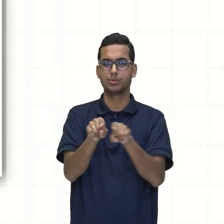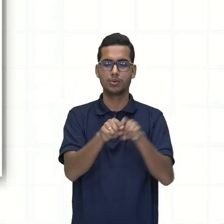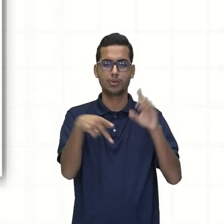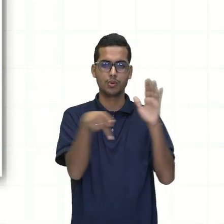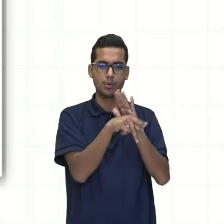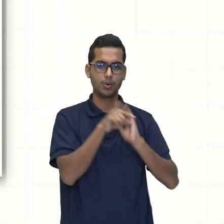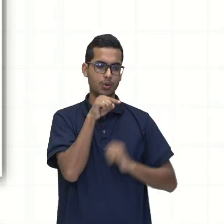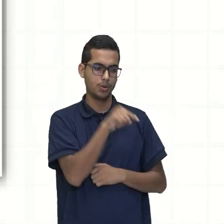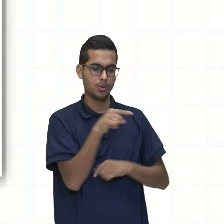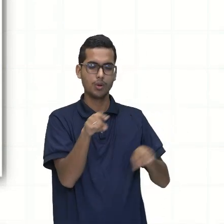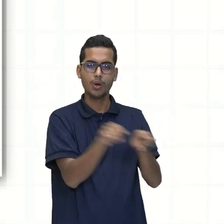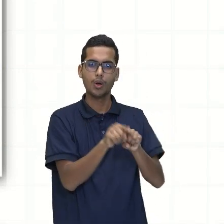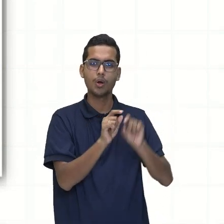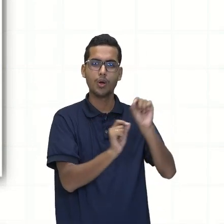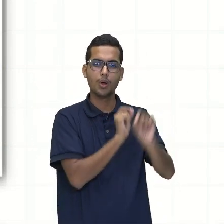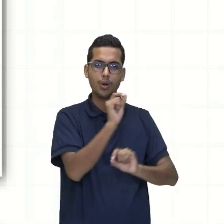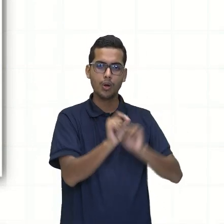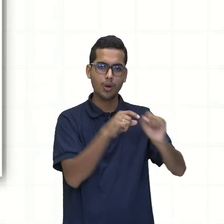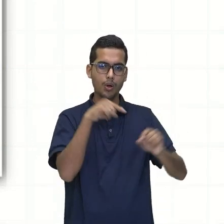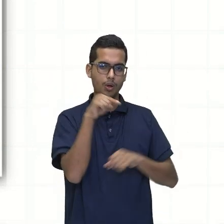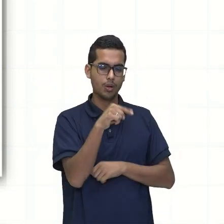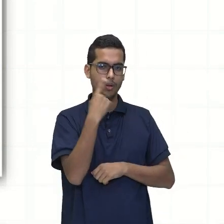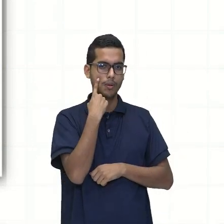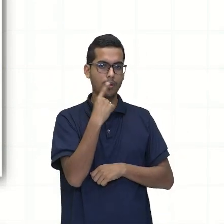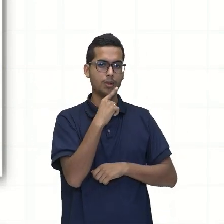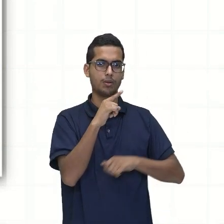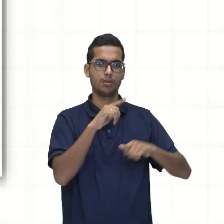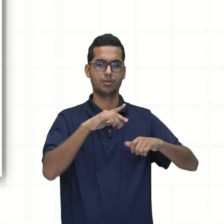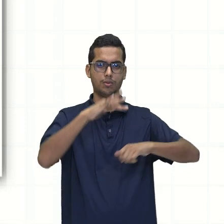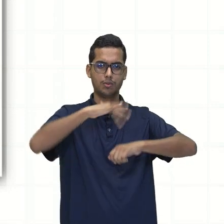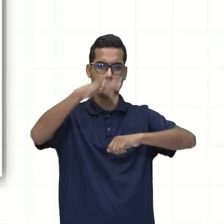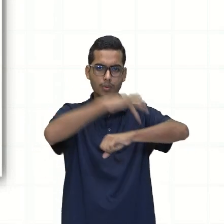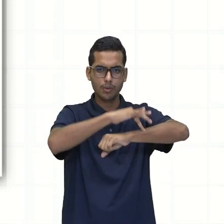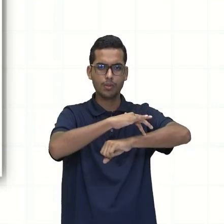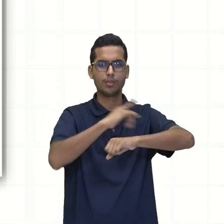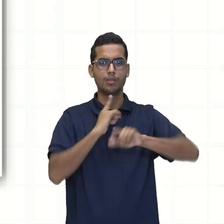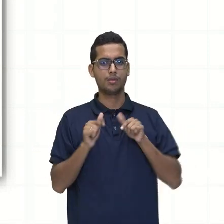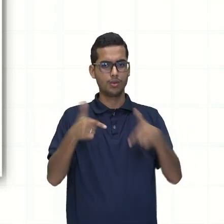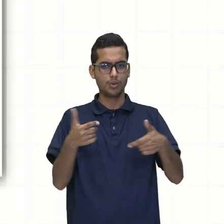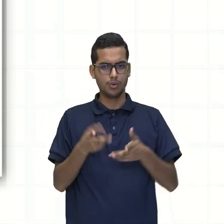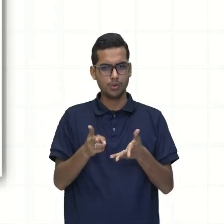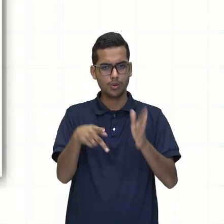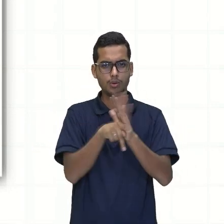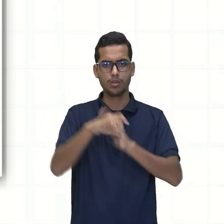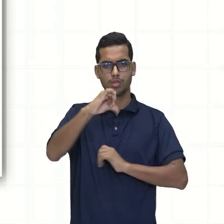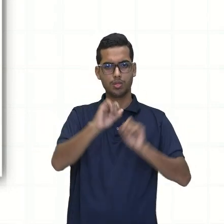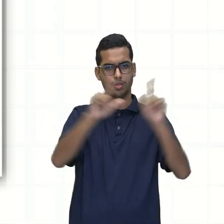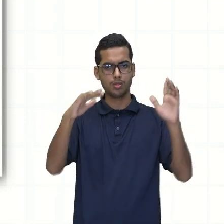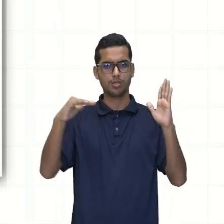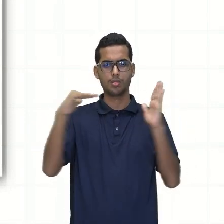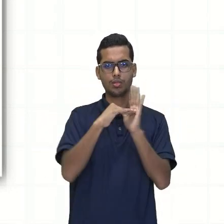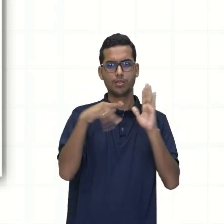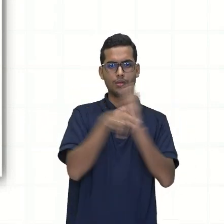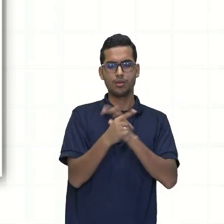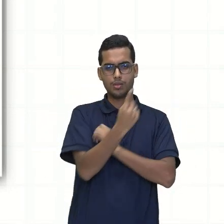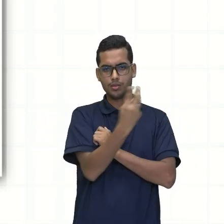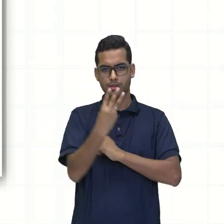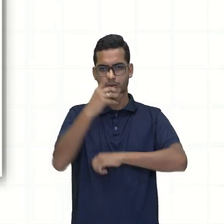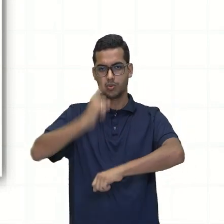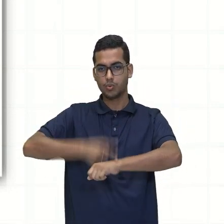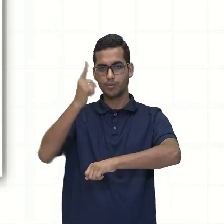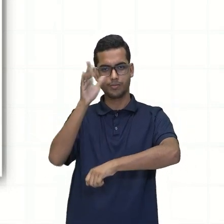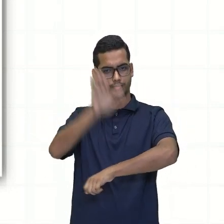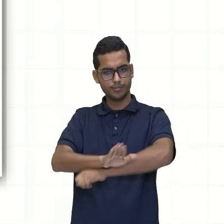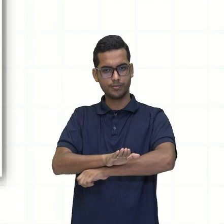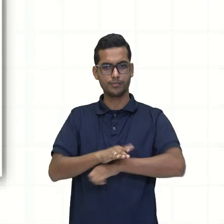aí estar mais ativos, né? Vão ter hábitos diurnos entre 9 da manhã e 13 horas da tarde.